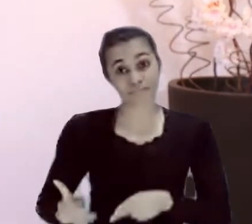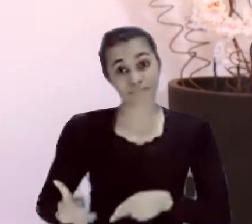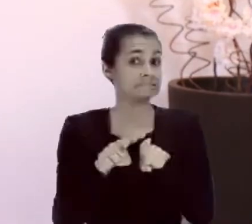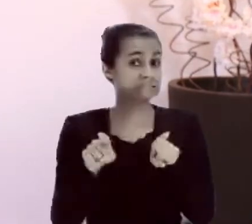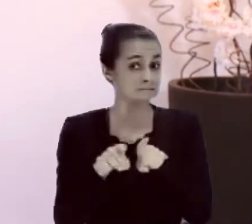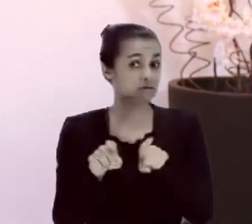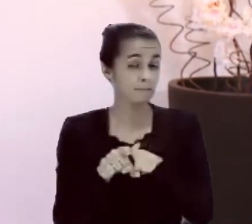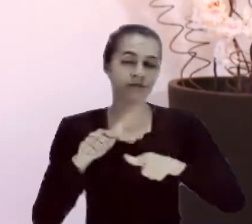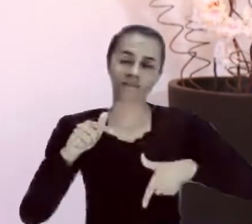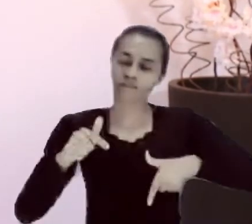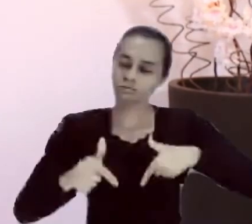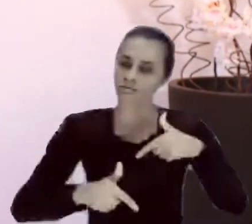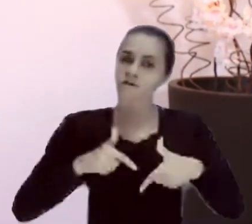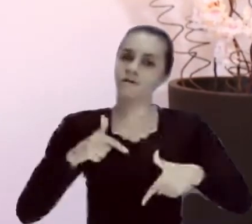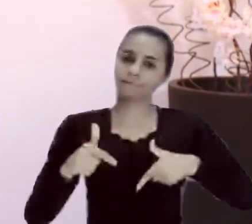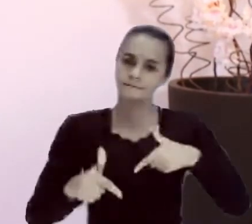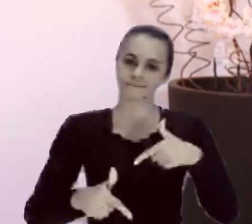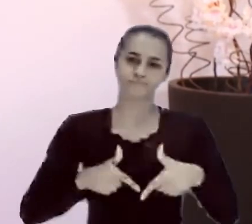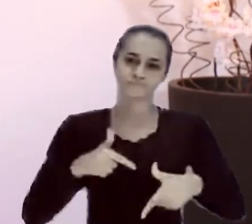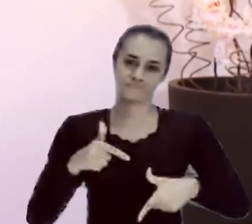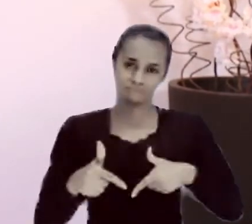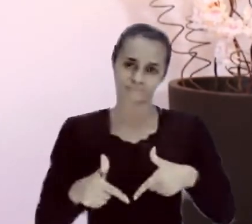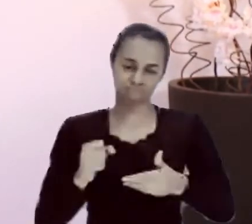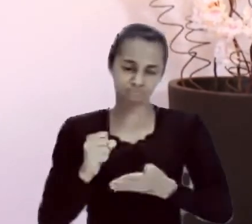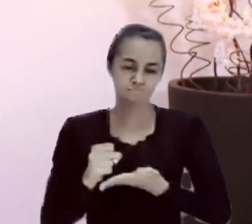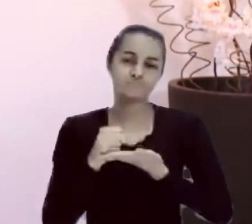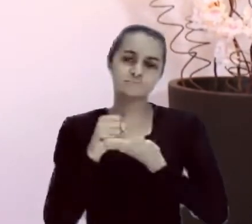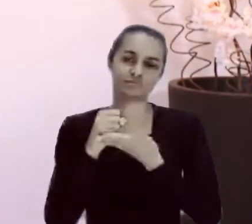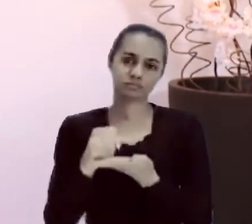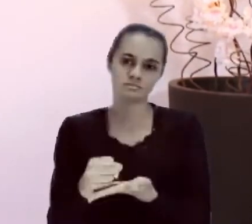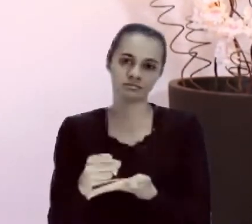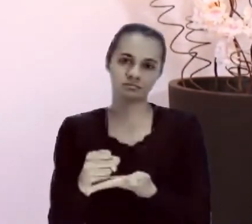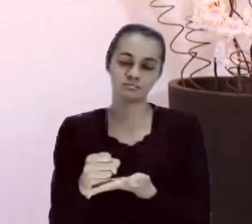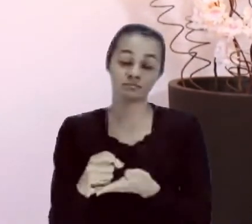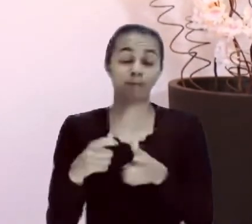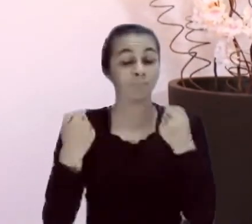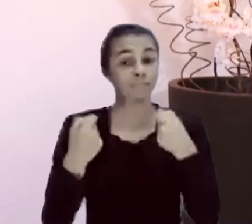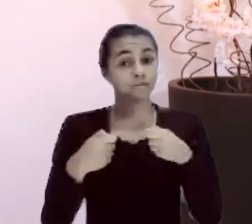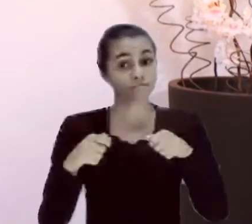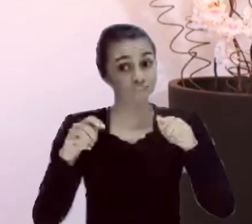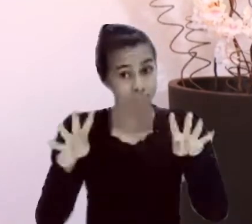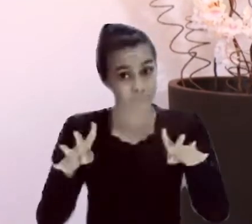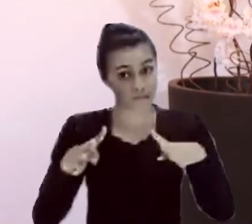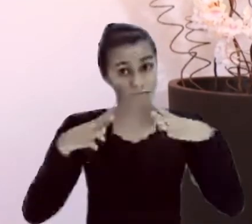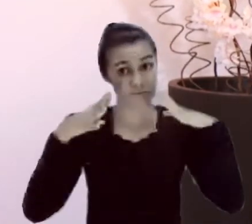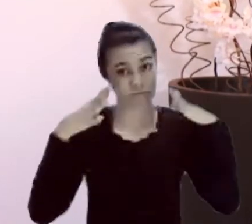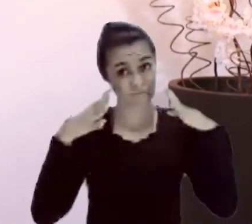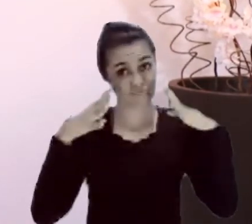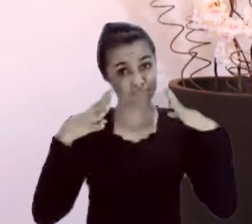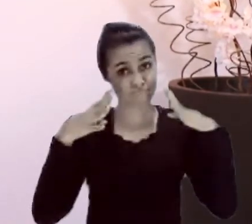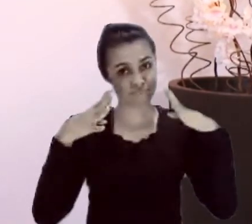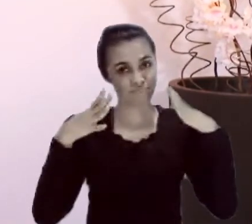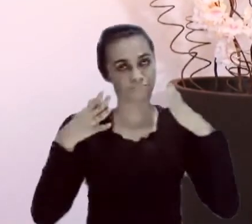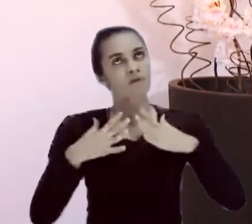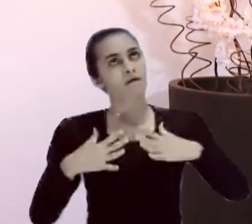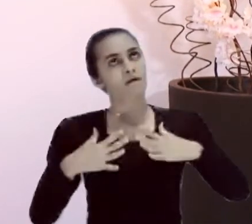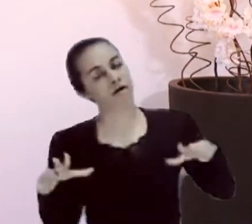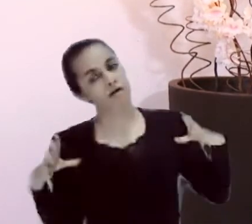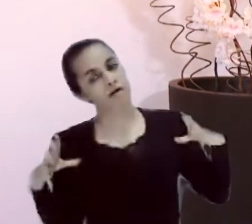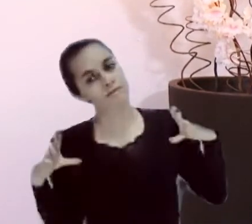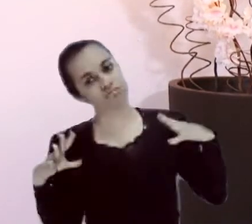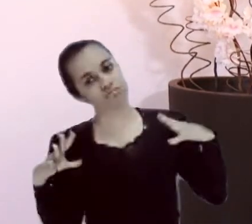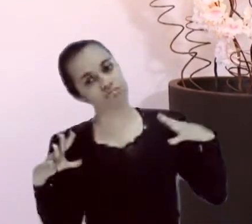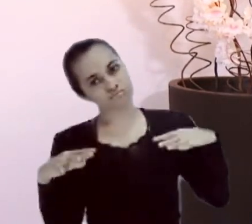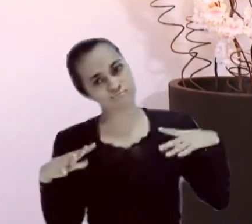obras. E nós precisamos estar atentos a isso. Nós não podemos nos acomodar. Nós temos uma obra